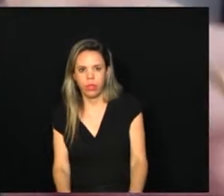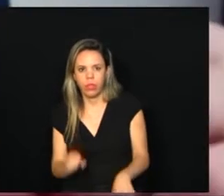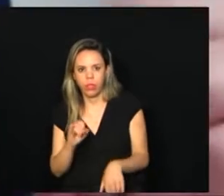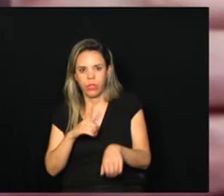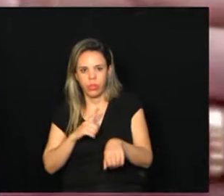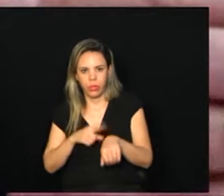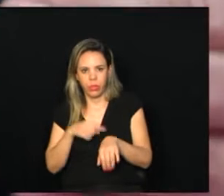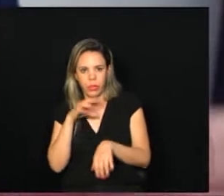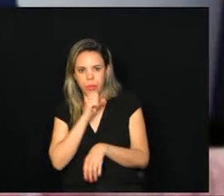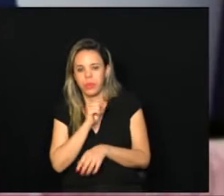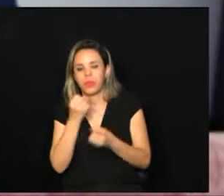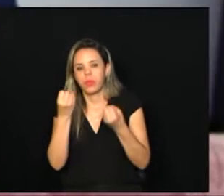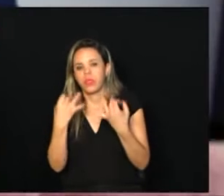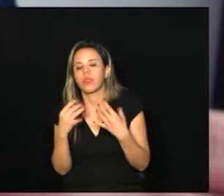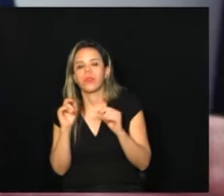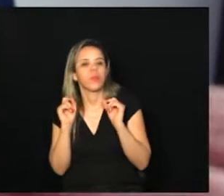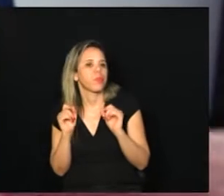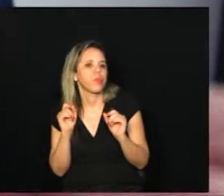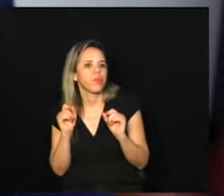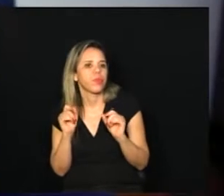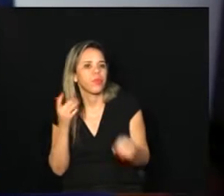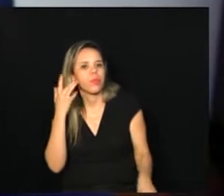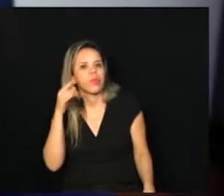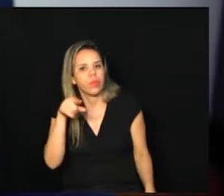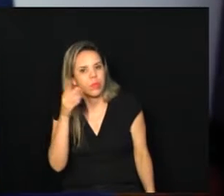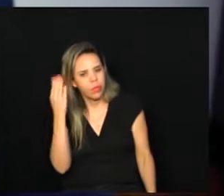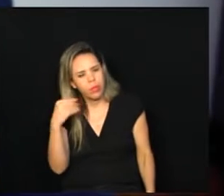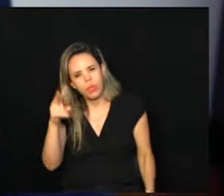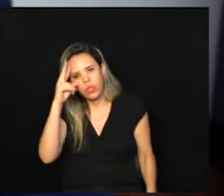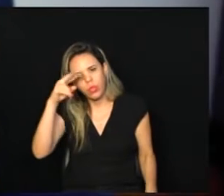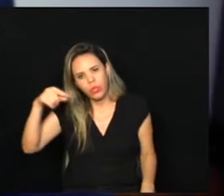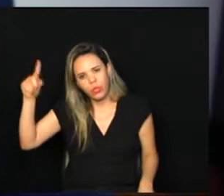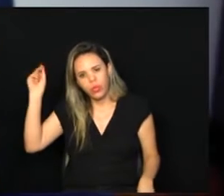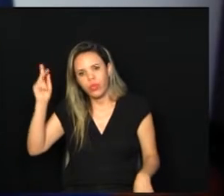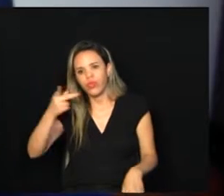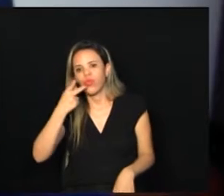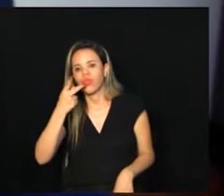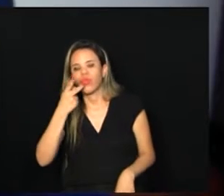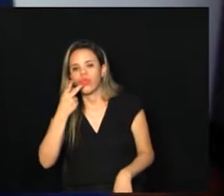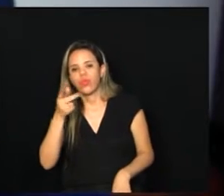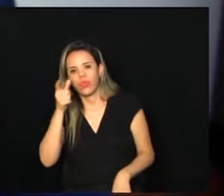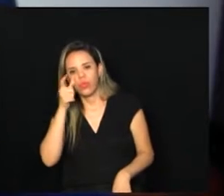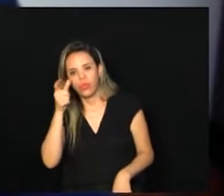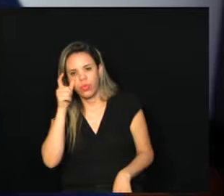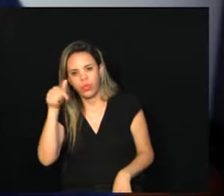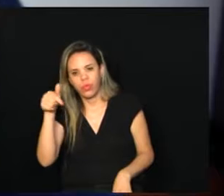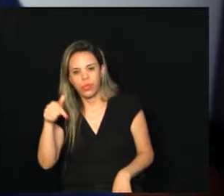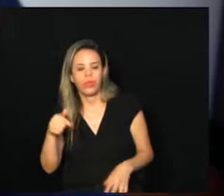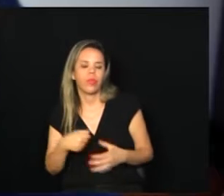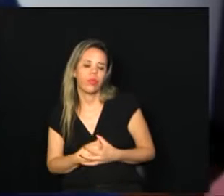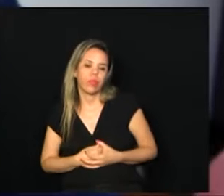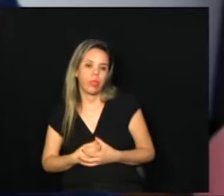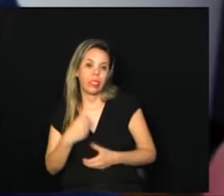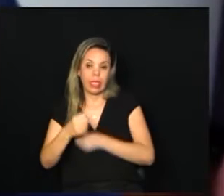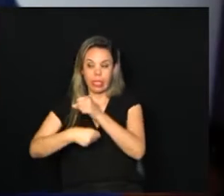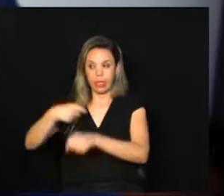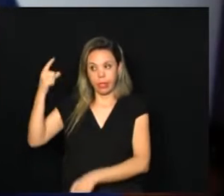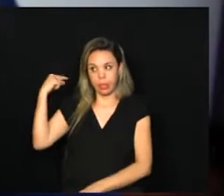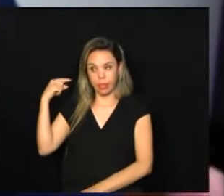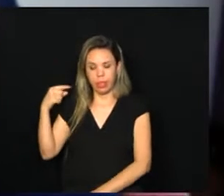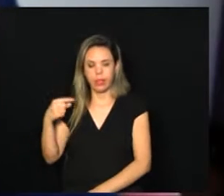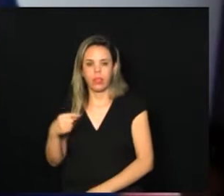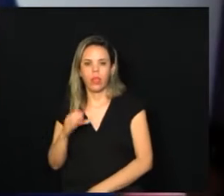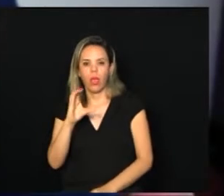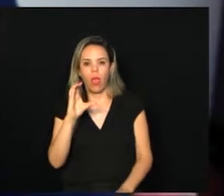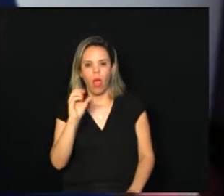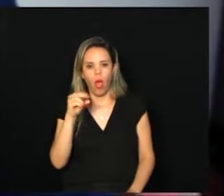tempo rápido, eu não sei se vocês se recordam disso e quem está nos assistindo, ano passado o